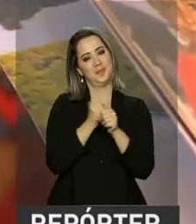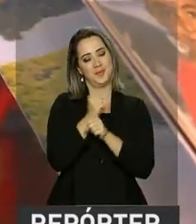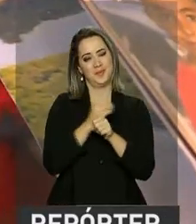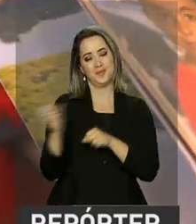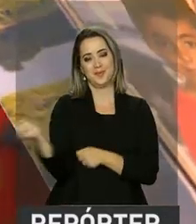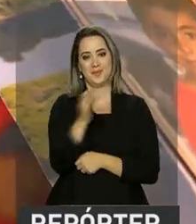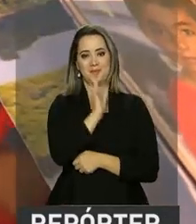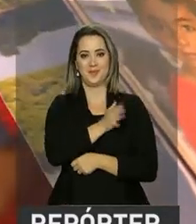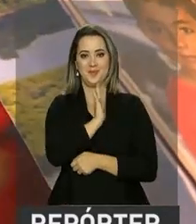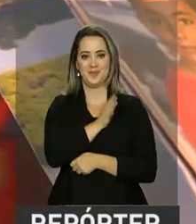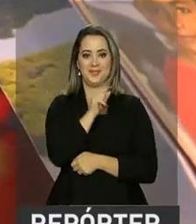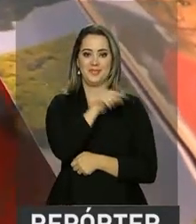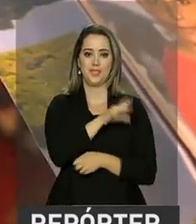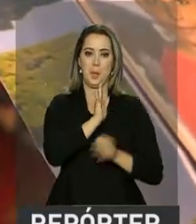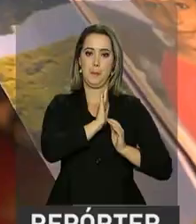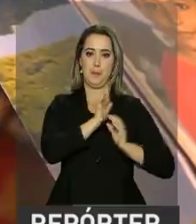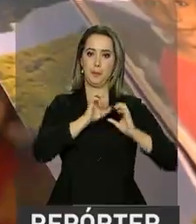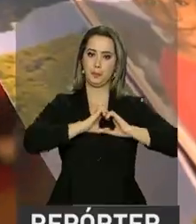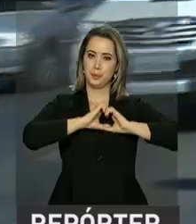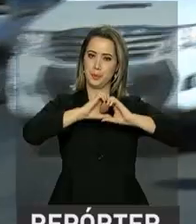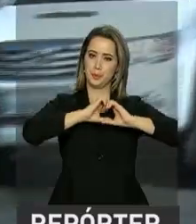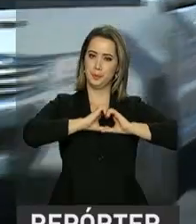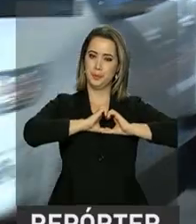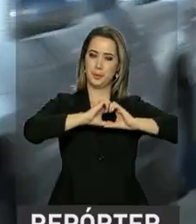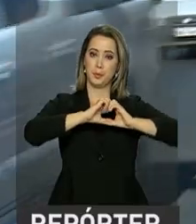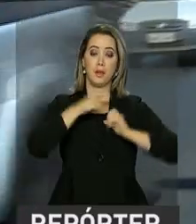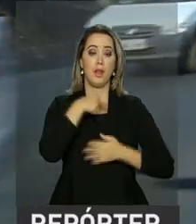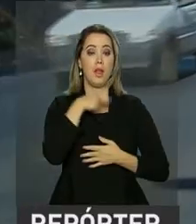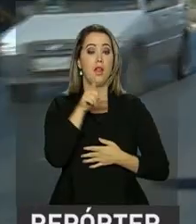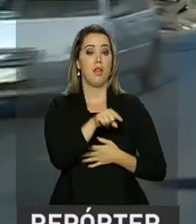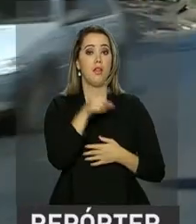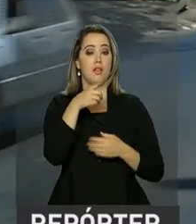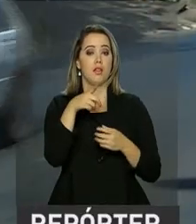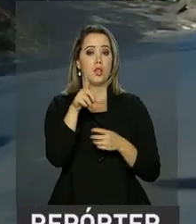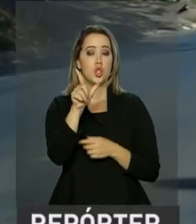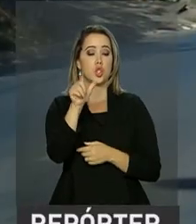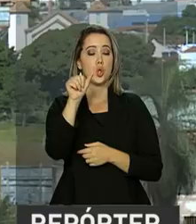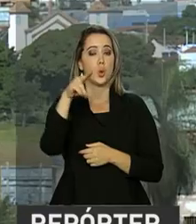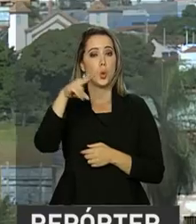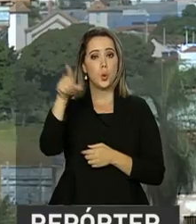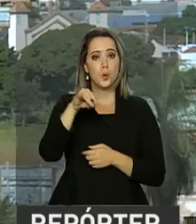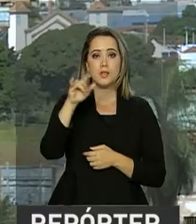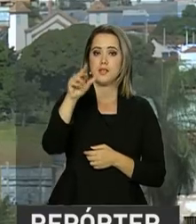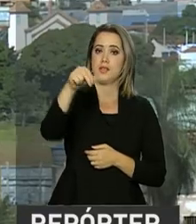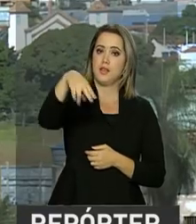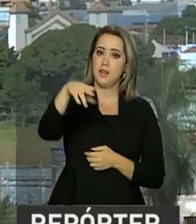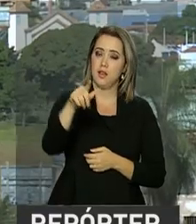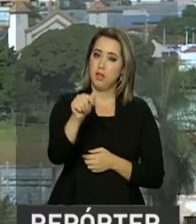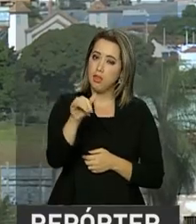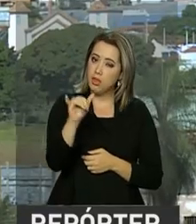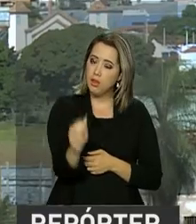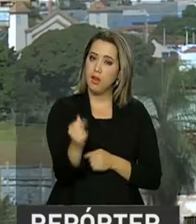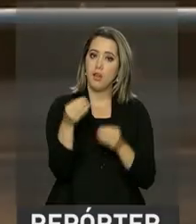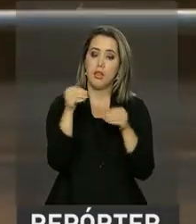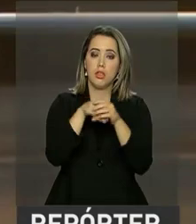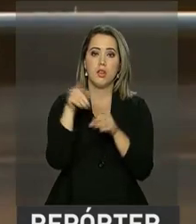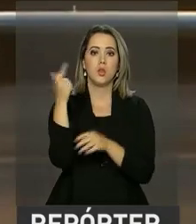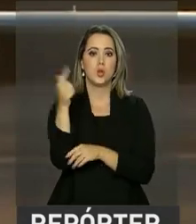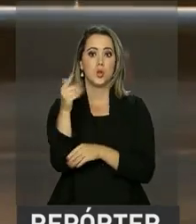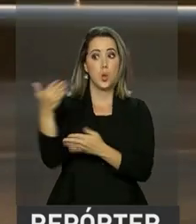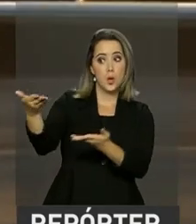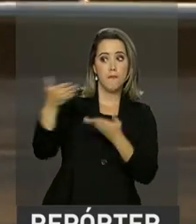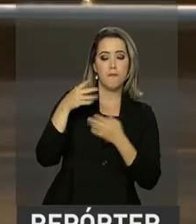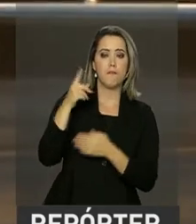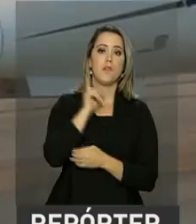coração o órgão que bate no peito da menina de Luziânia cidade Goiana do entorno do distrito federal veio de Minas